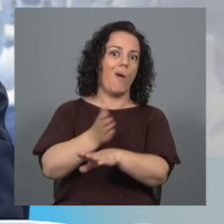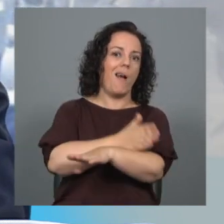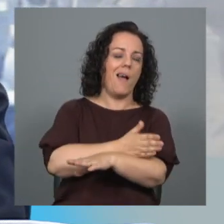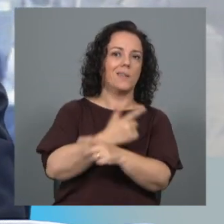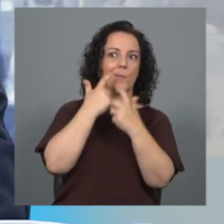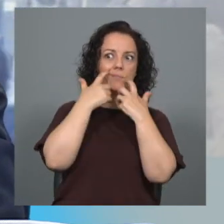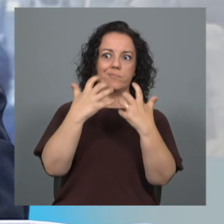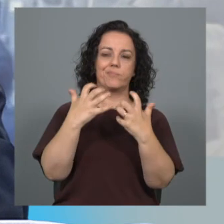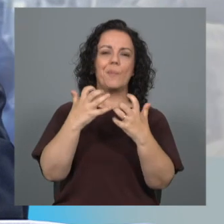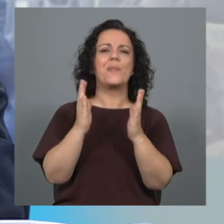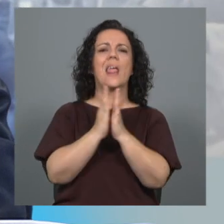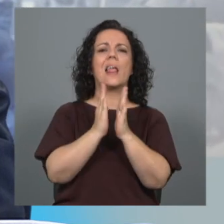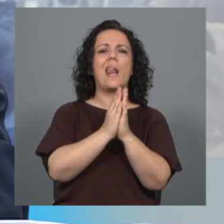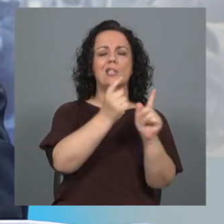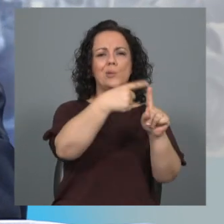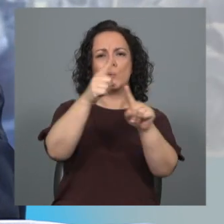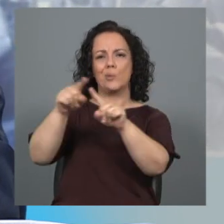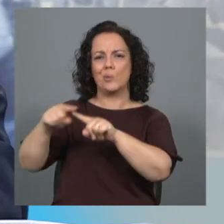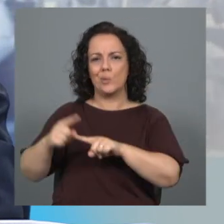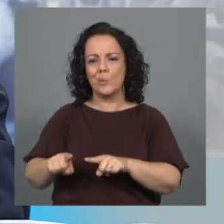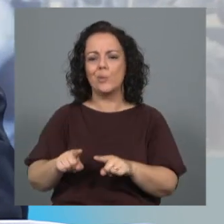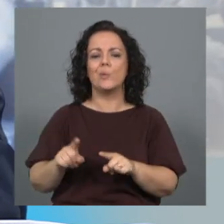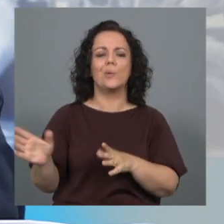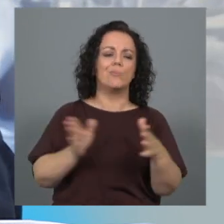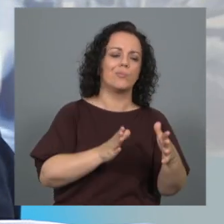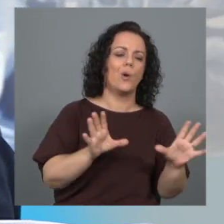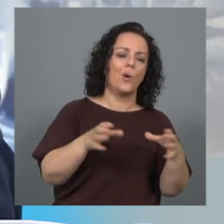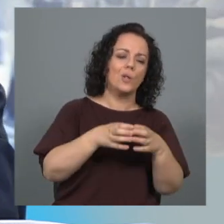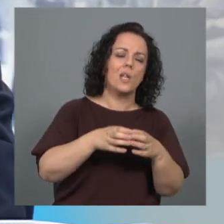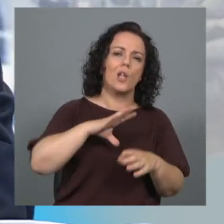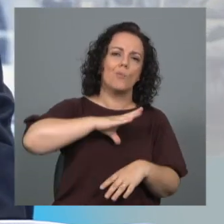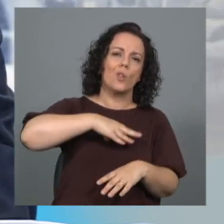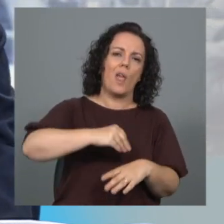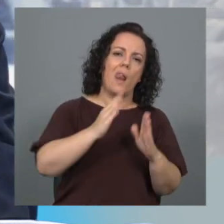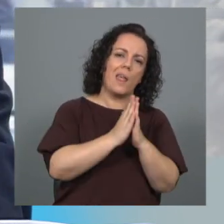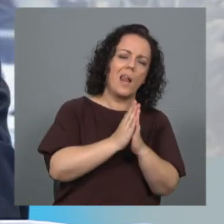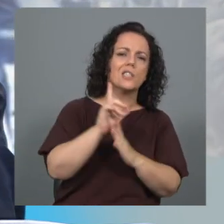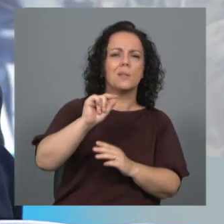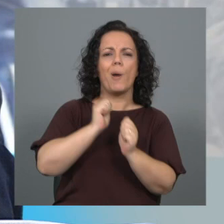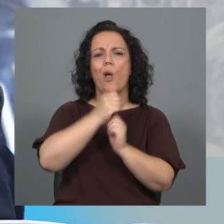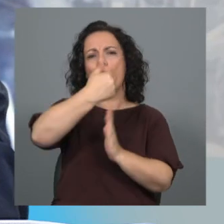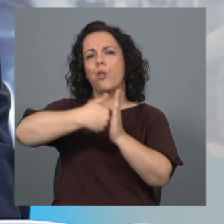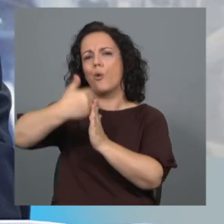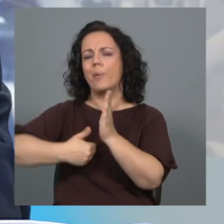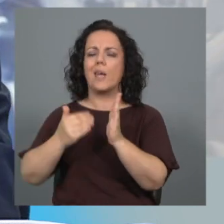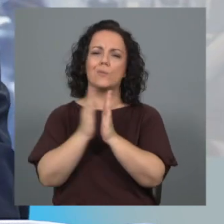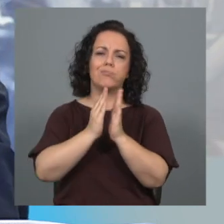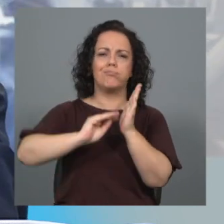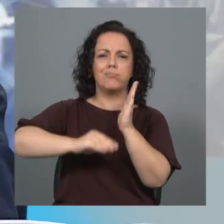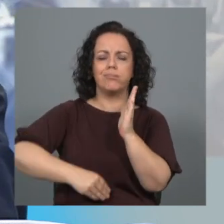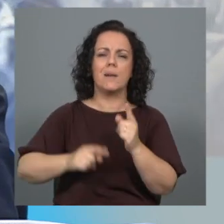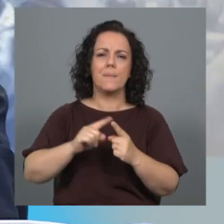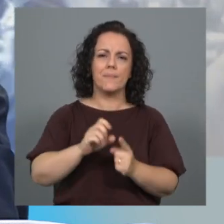agendas das igrejas, do lado do Conselho Mundial das Igrejas e nos vários documentos ecuménicos que vinham sendo assinados desde